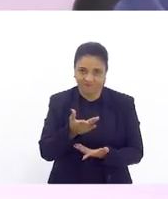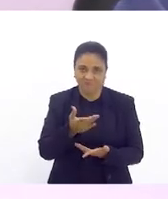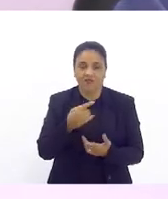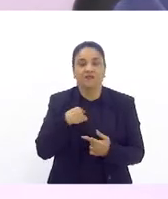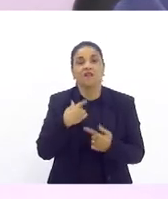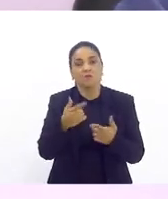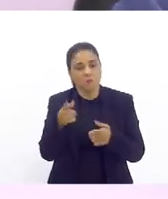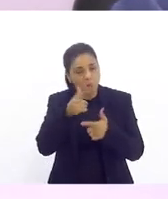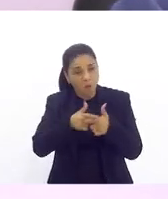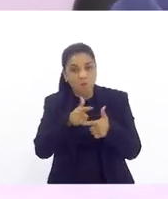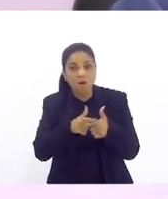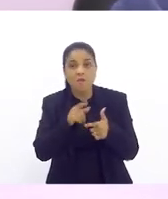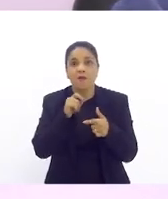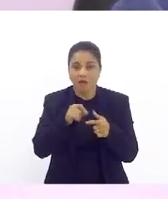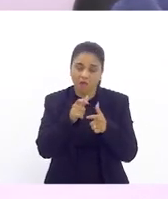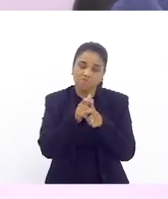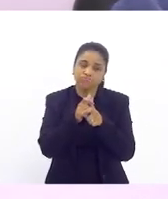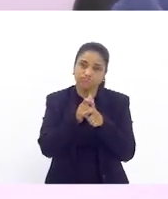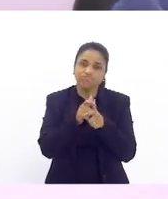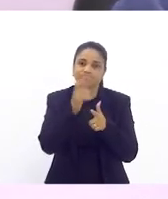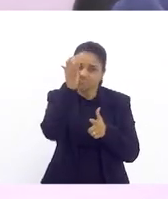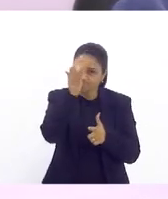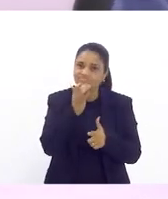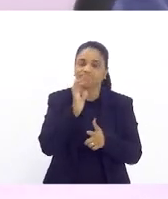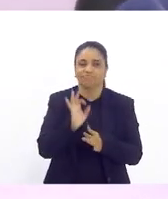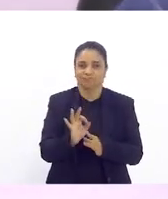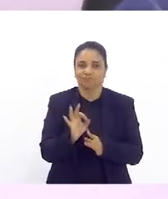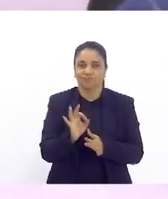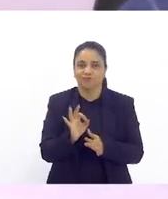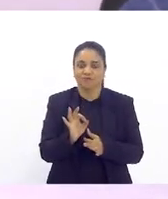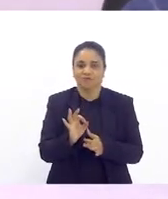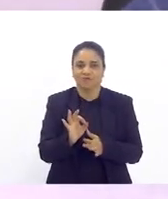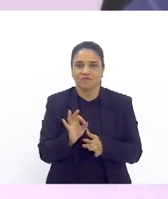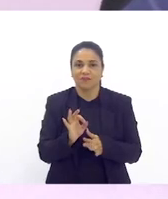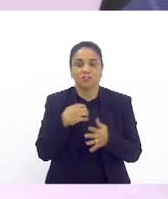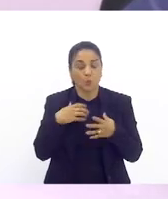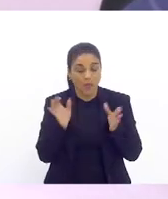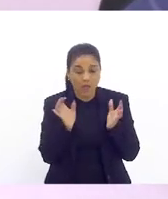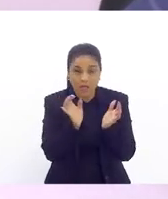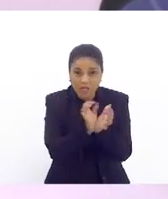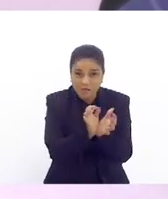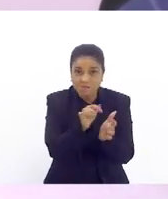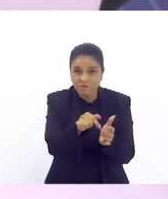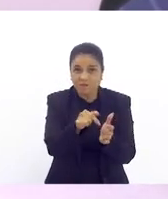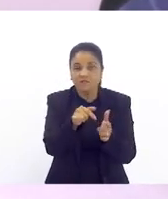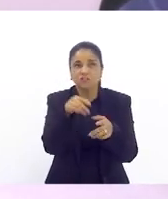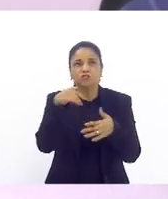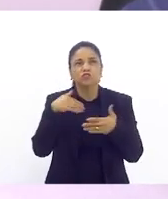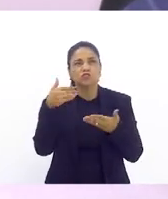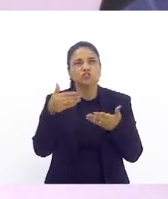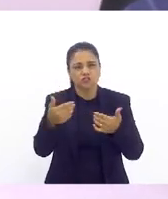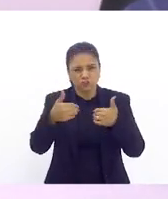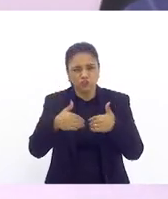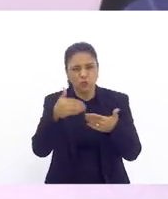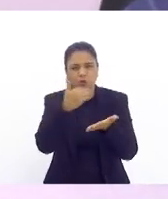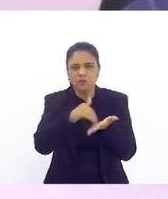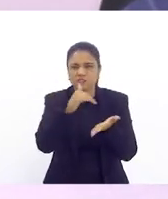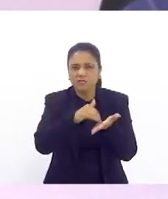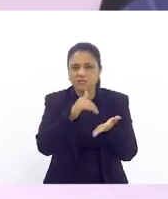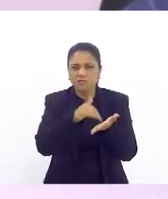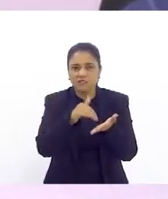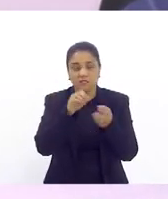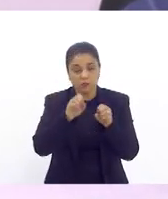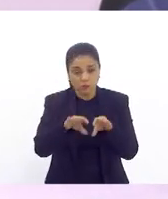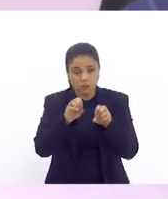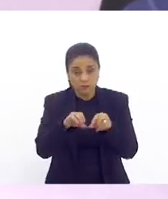ter claro que o problema é grande que a gente tem que enfrentar a gente tem uma equipe que chegou recentemente na Secretaria de Educação e que se